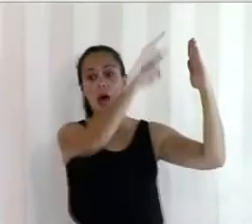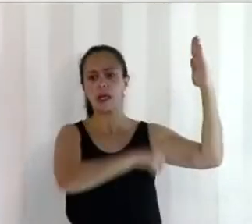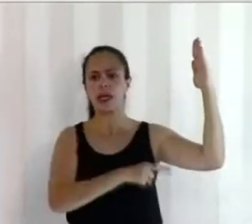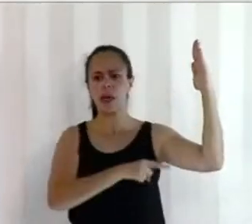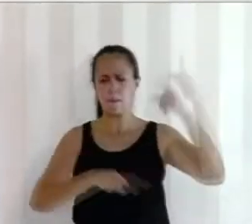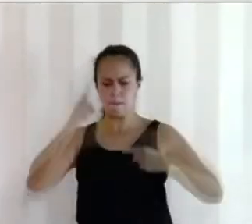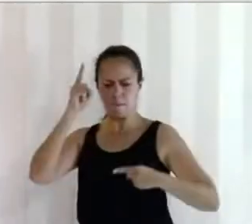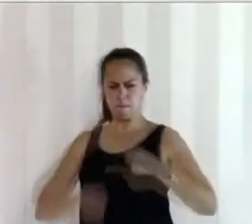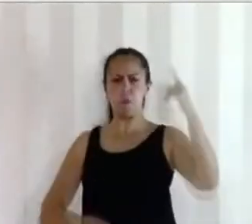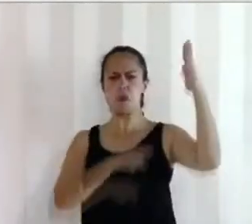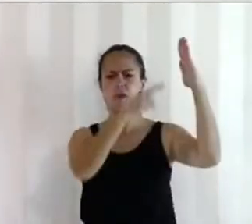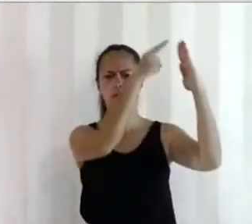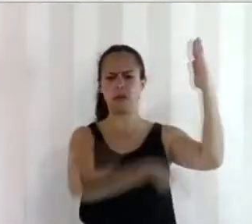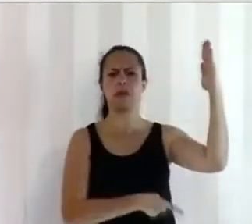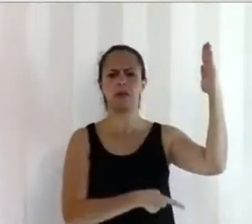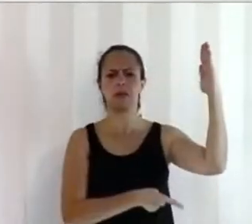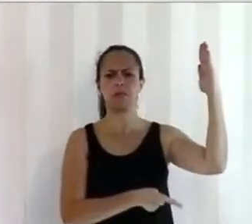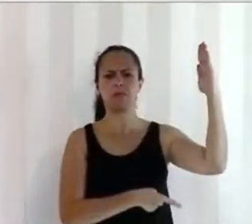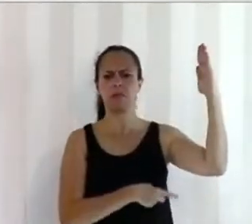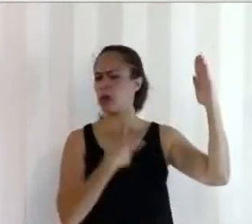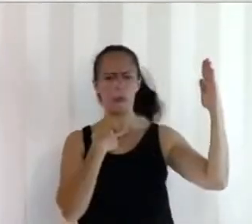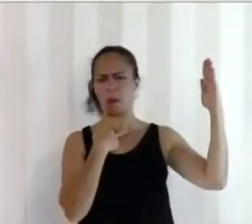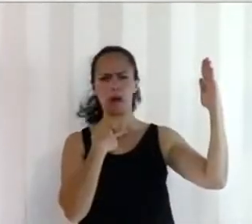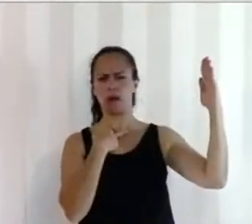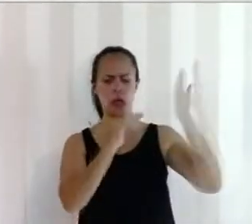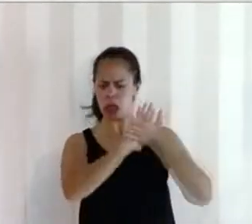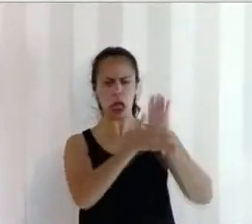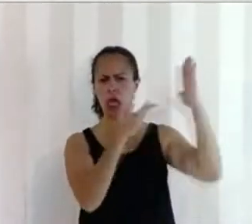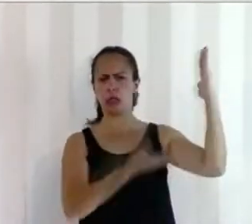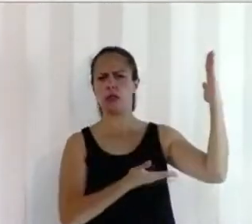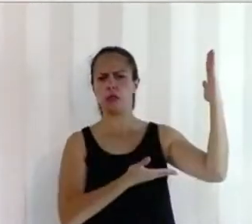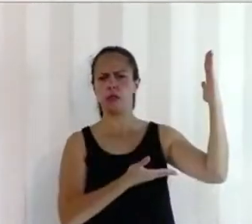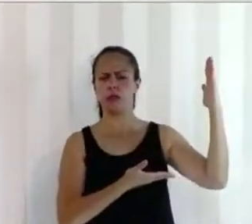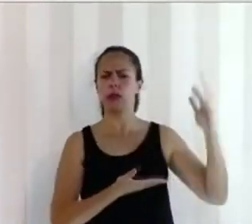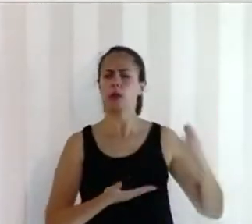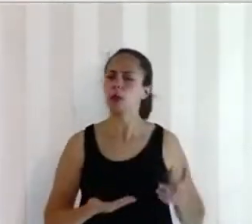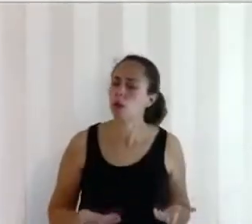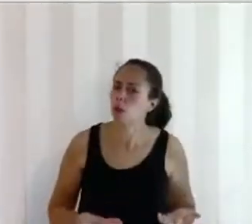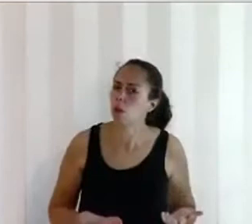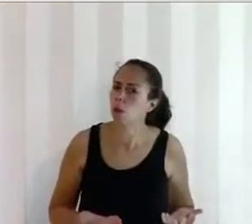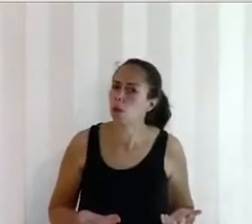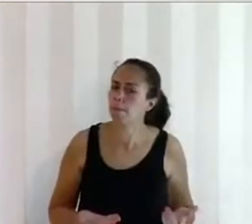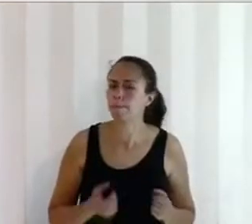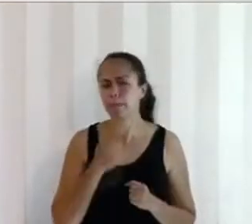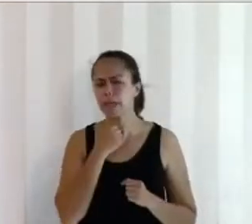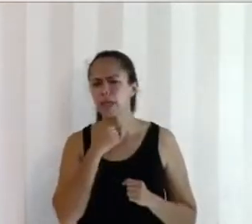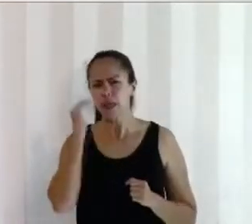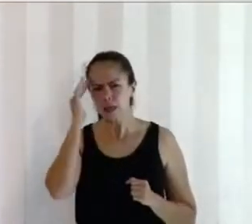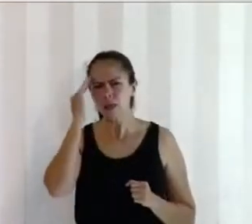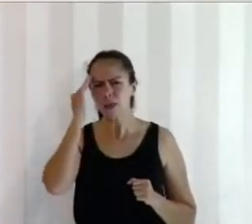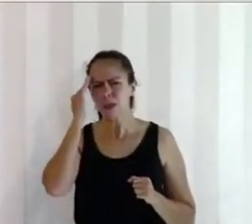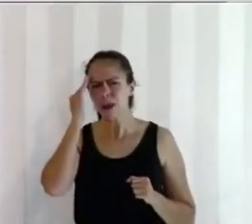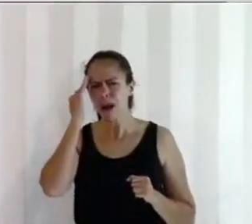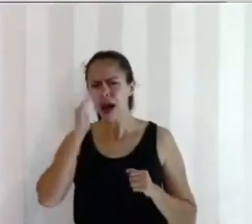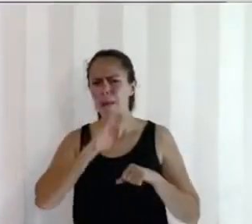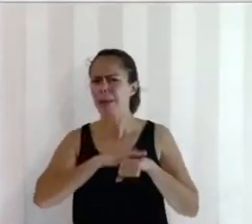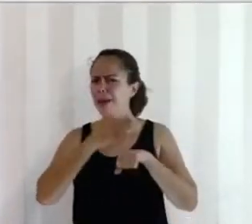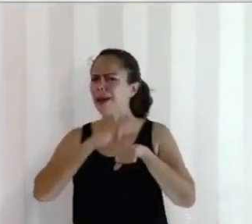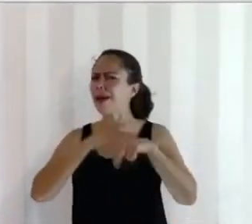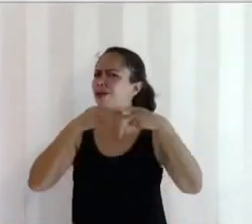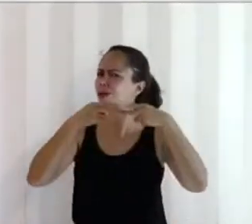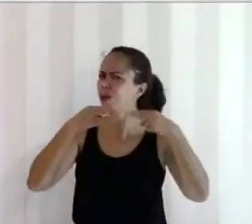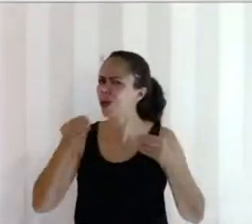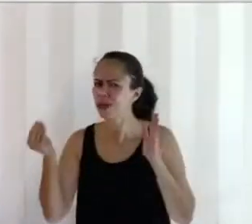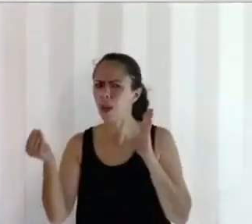A quantidade permitida, por exemplo, de peso de um alimento no tempo de Jesus, que alguém poderia carregar